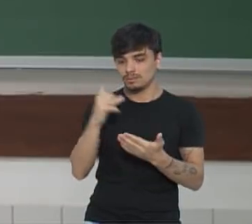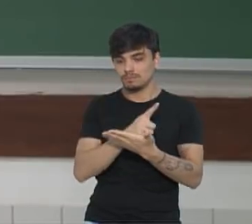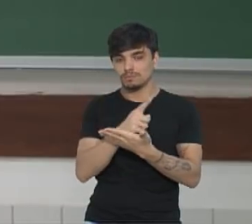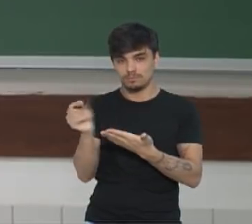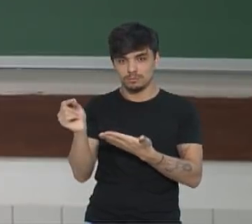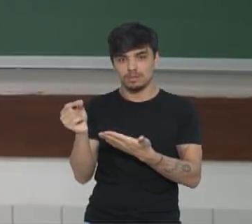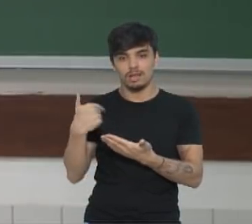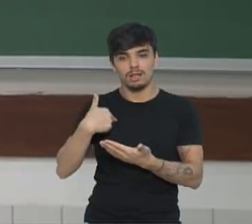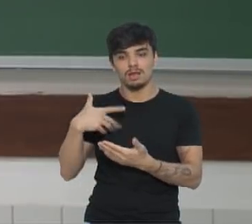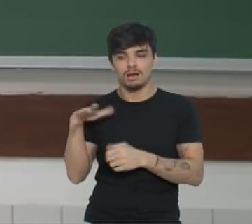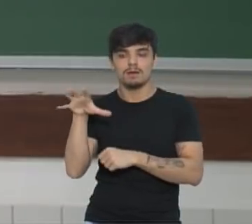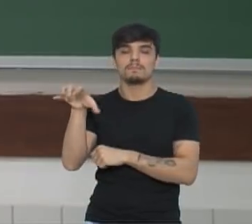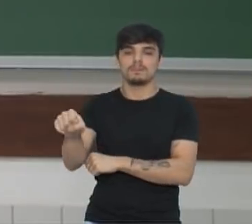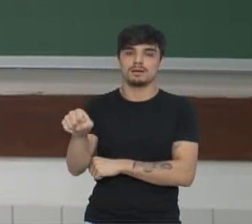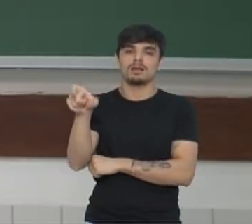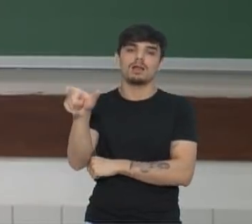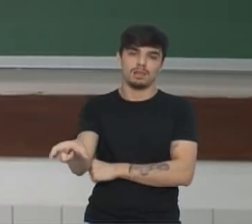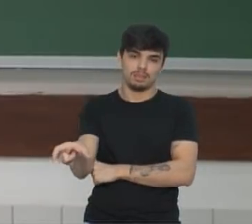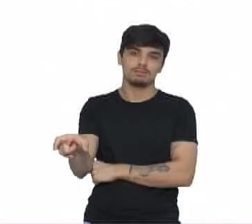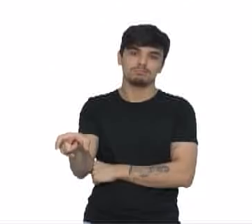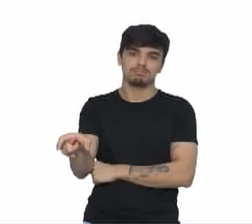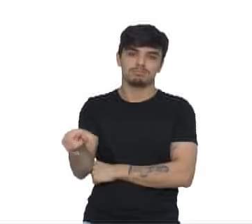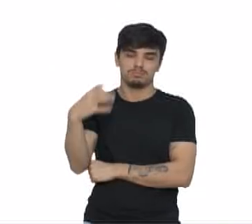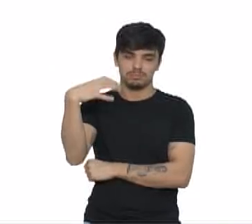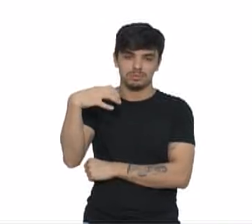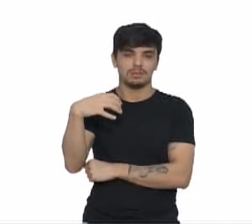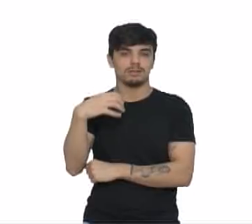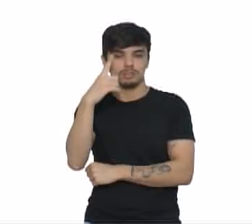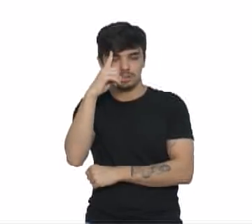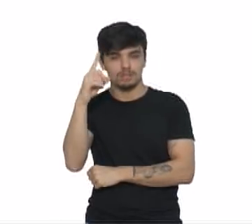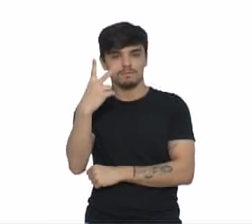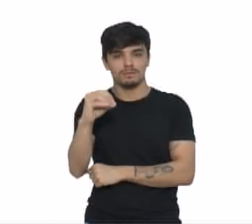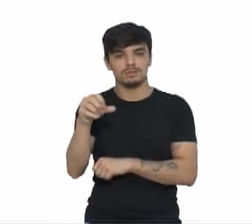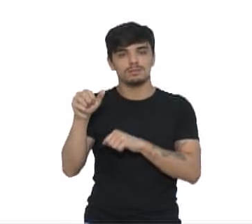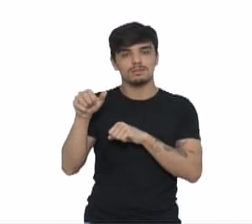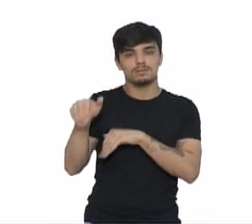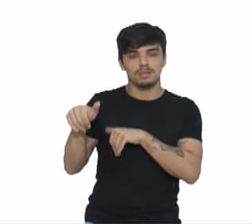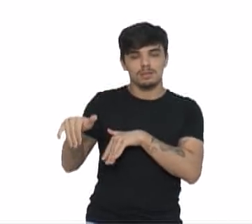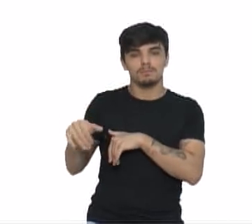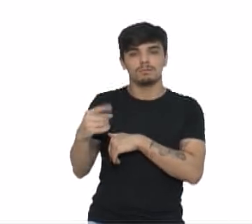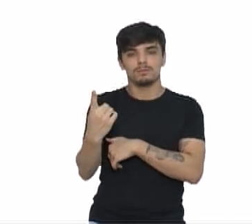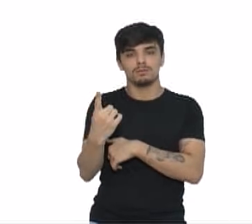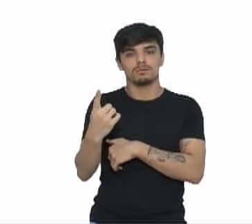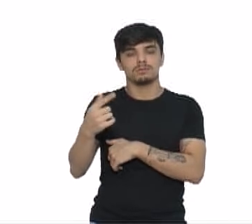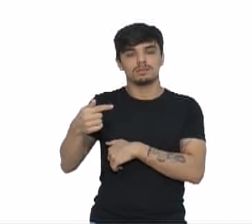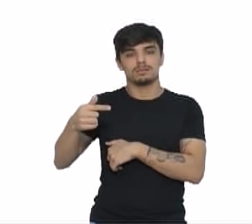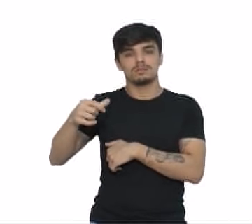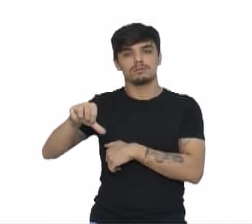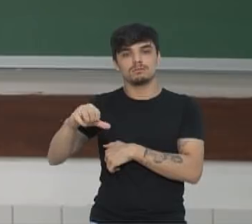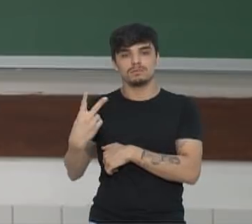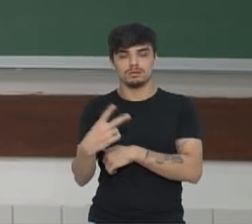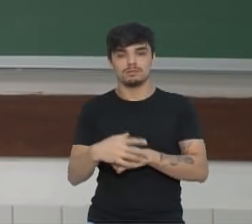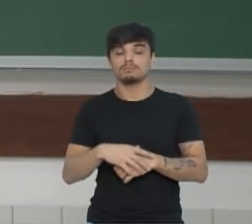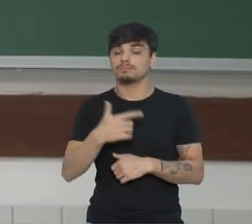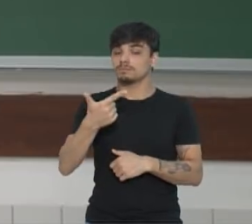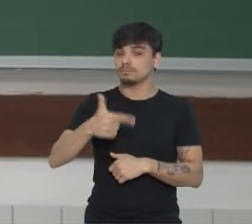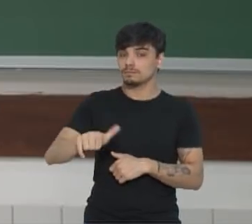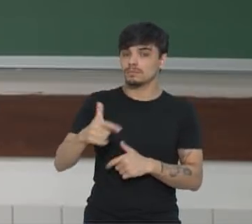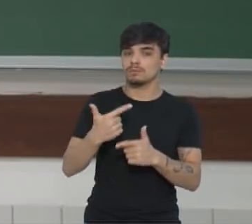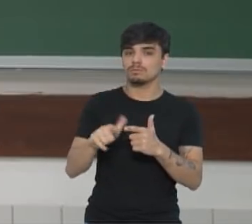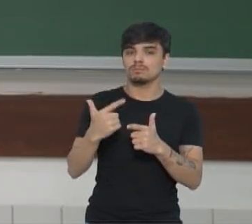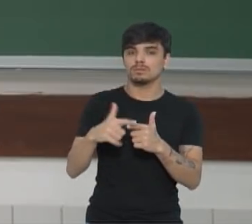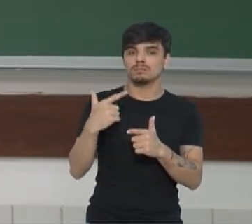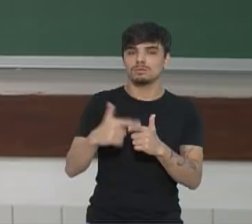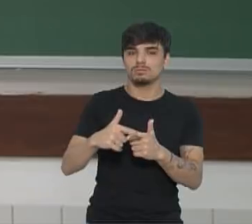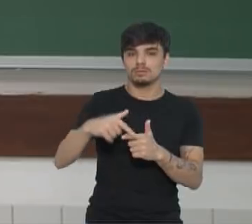de Valmy, onde ele é identificado no dia 20 de setembro de 1792. E aí nós temos um grande problema. O